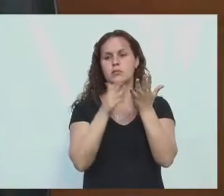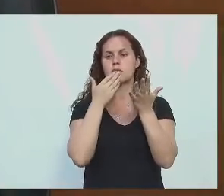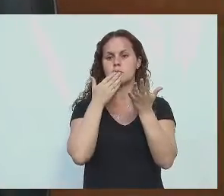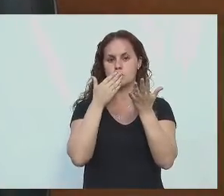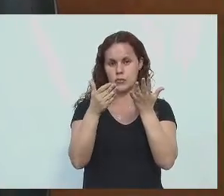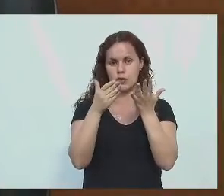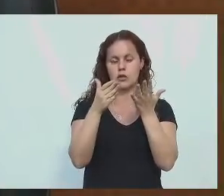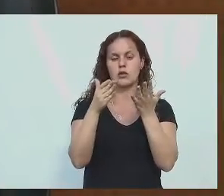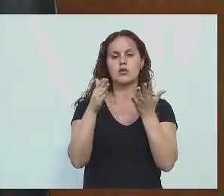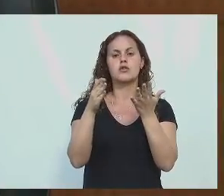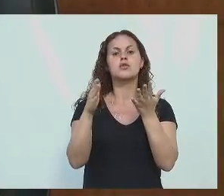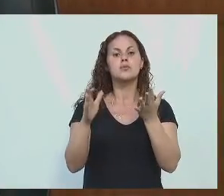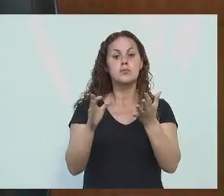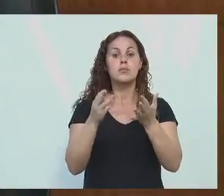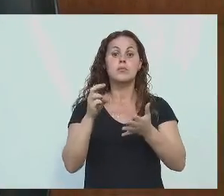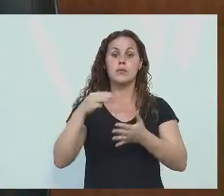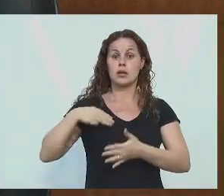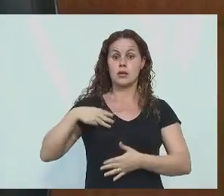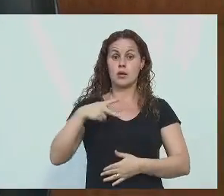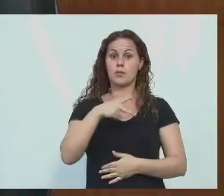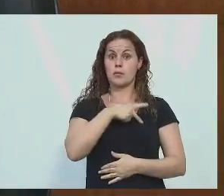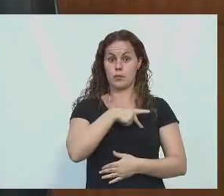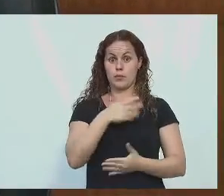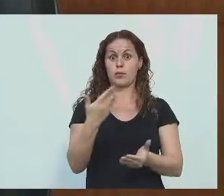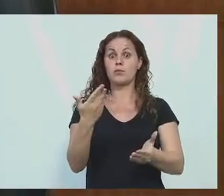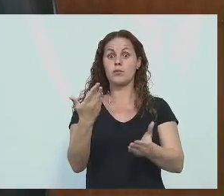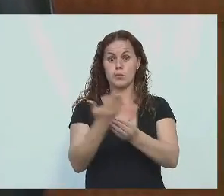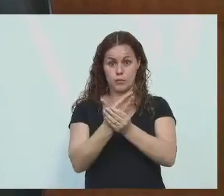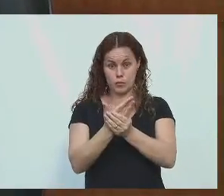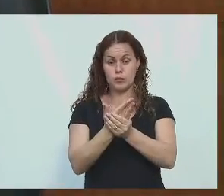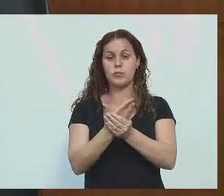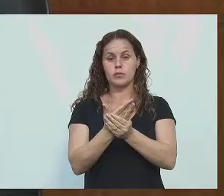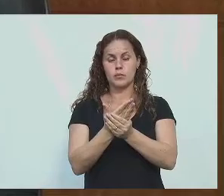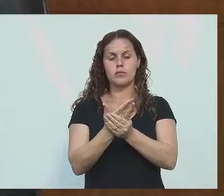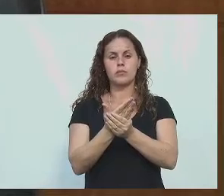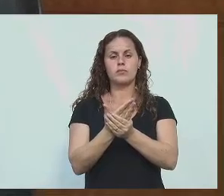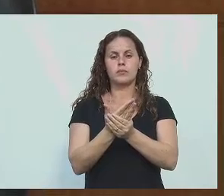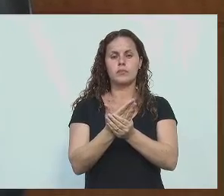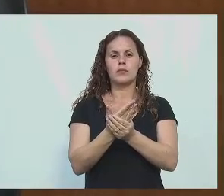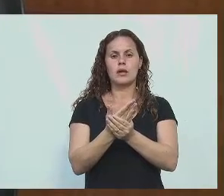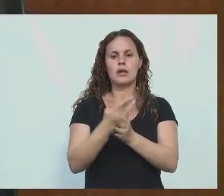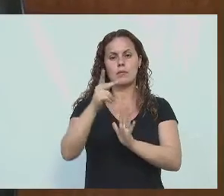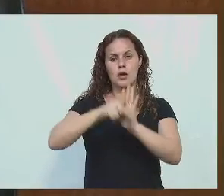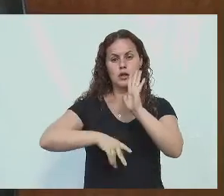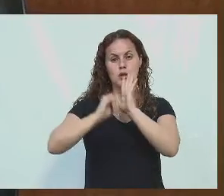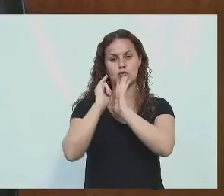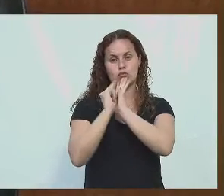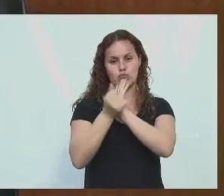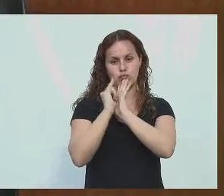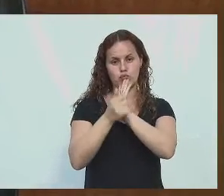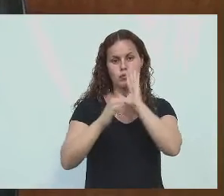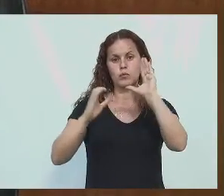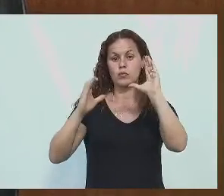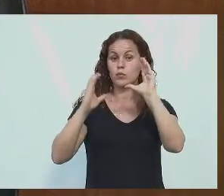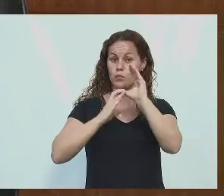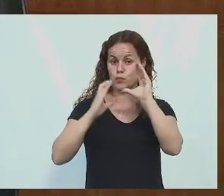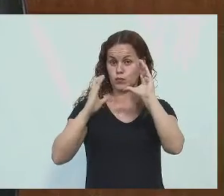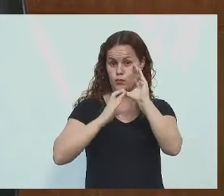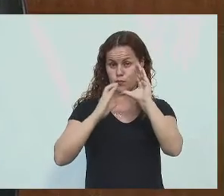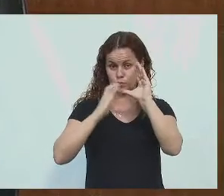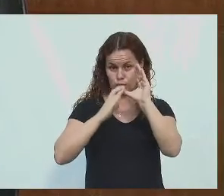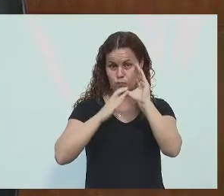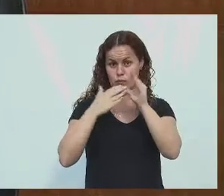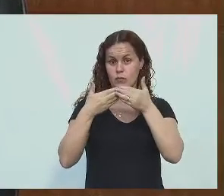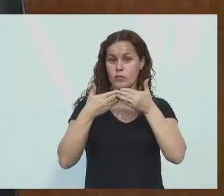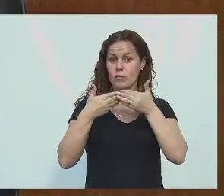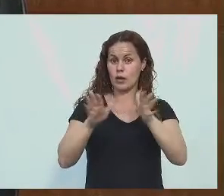junto ao Ministério Público, a suspensão desse processo licitatório que o SAAI ele